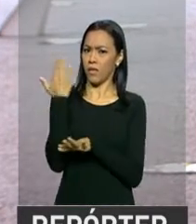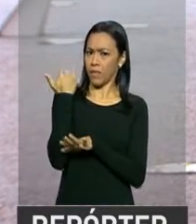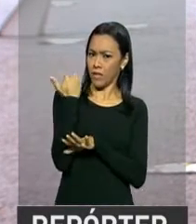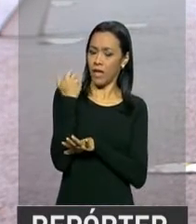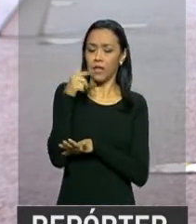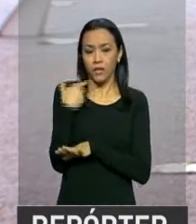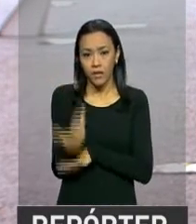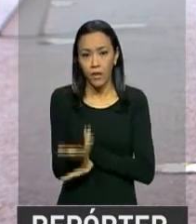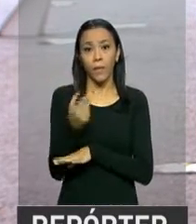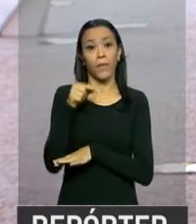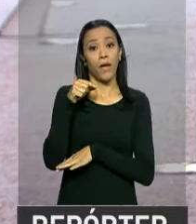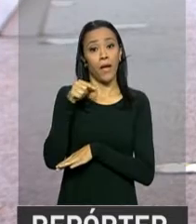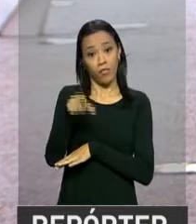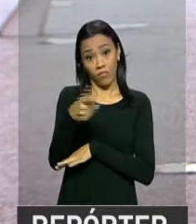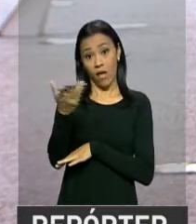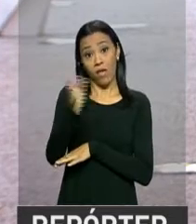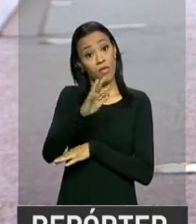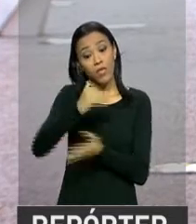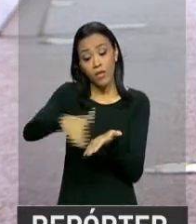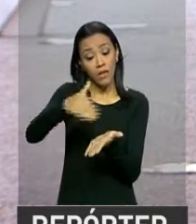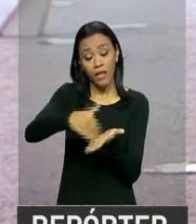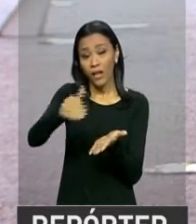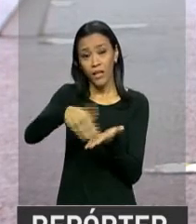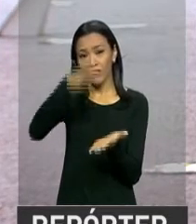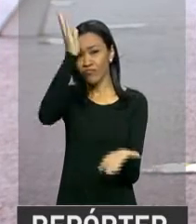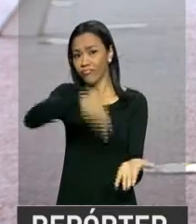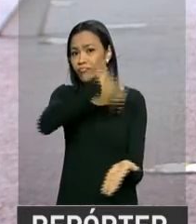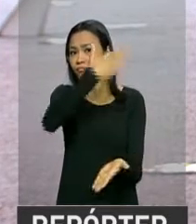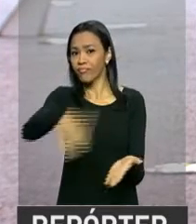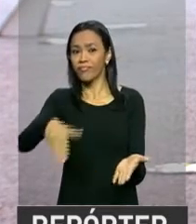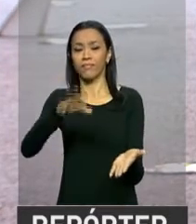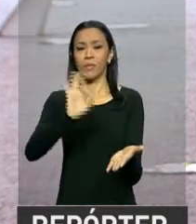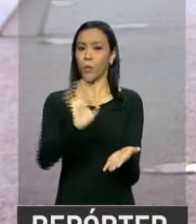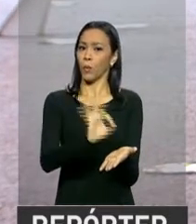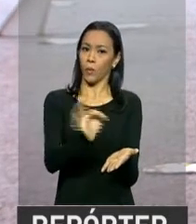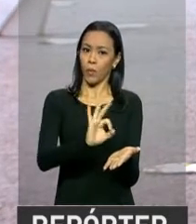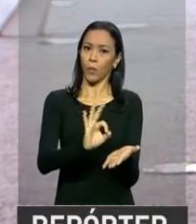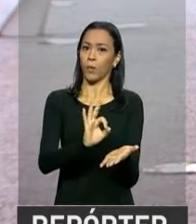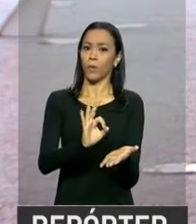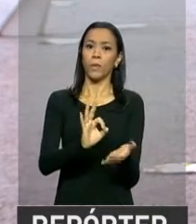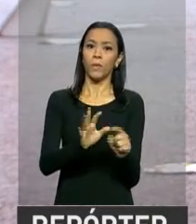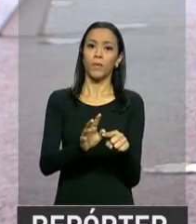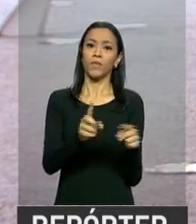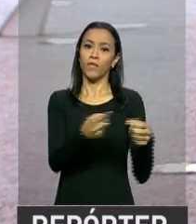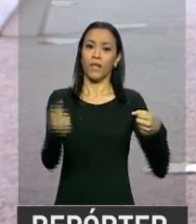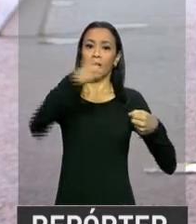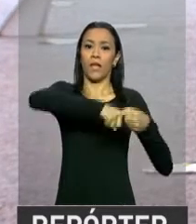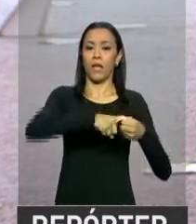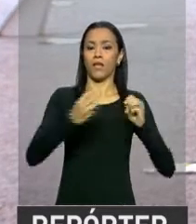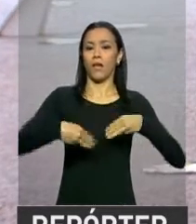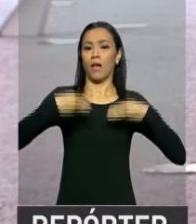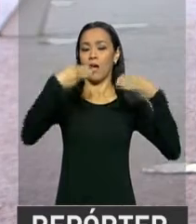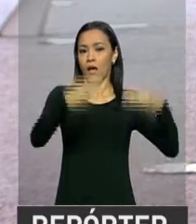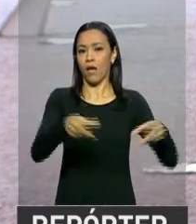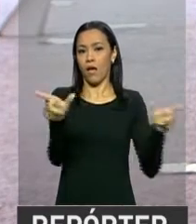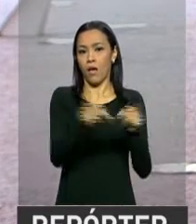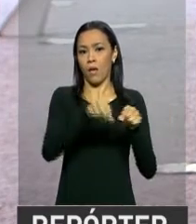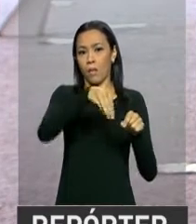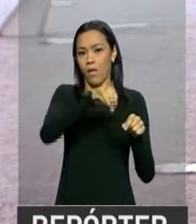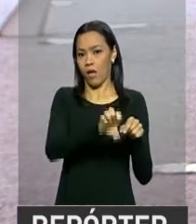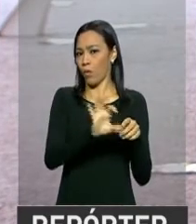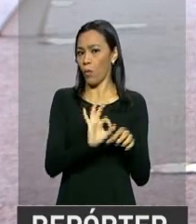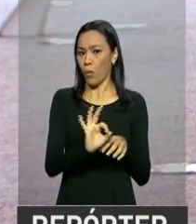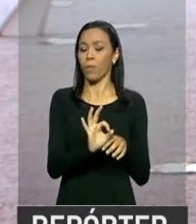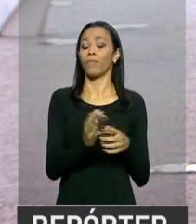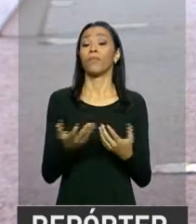então, a área deixa de ser uma secretaria e não fica mais subordinada ao Ministério da Educação. Hoje também o Conselho